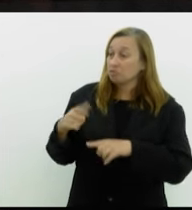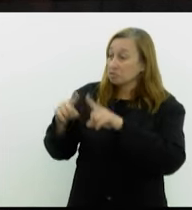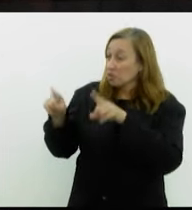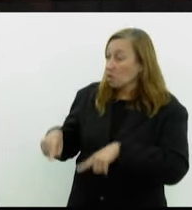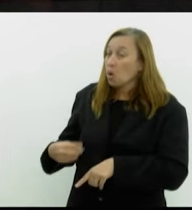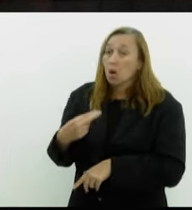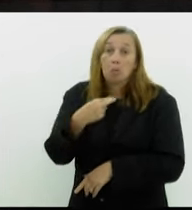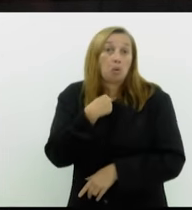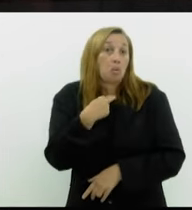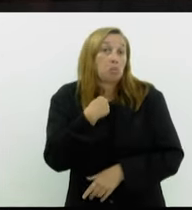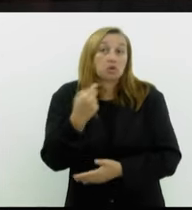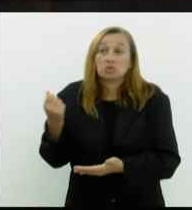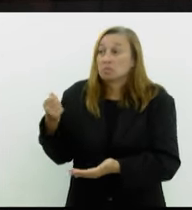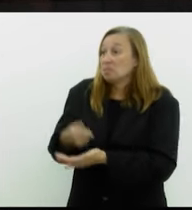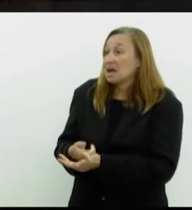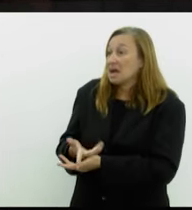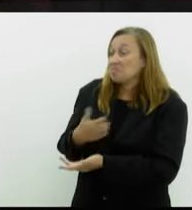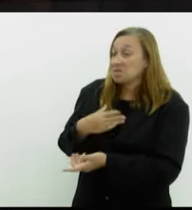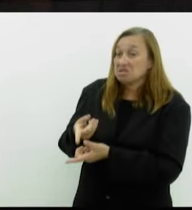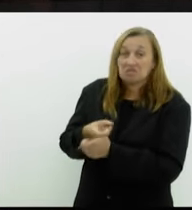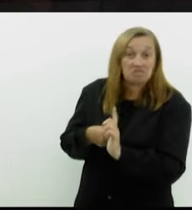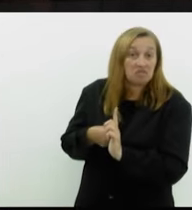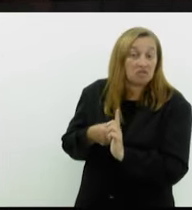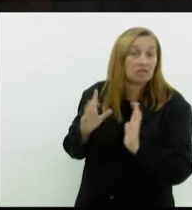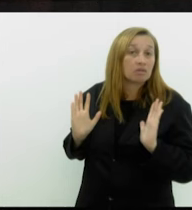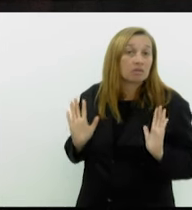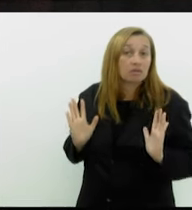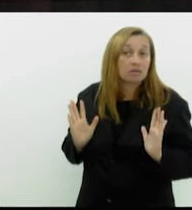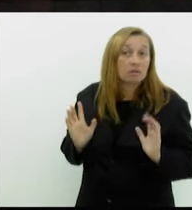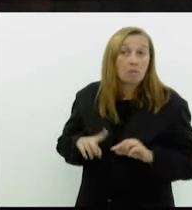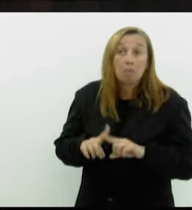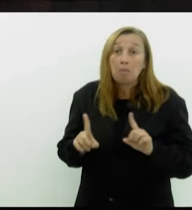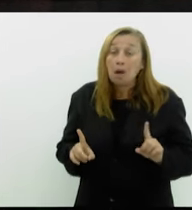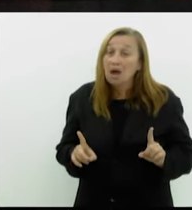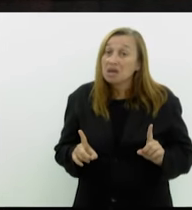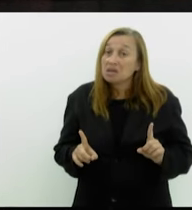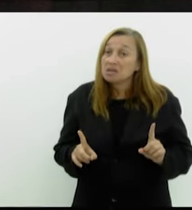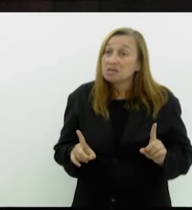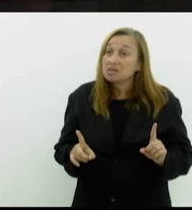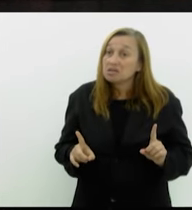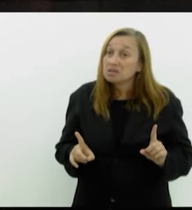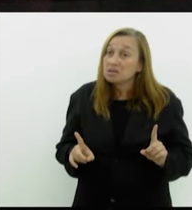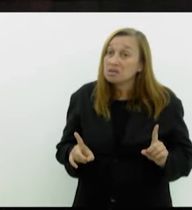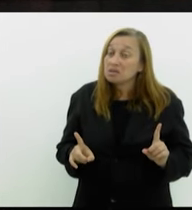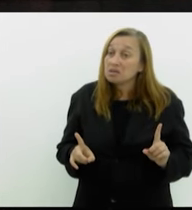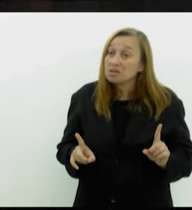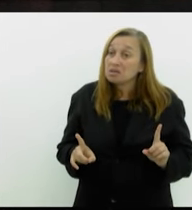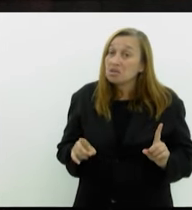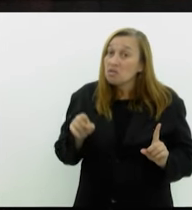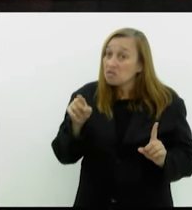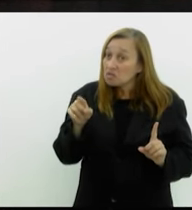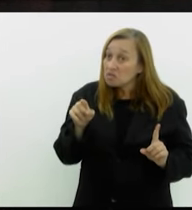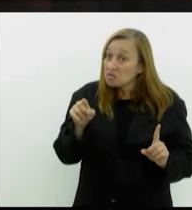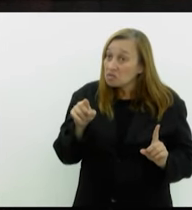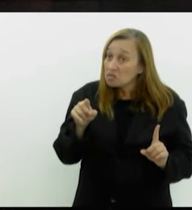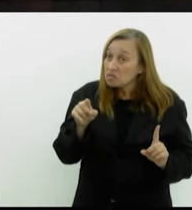não posso pagar o que eu devo, mas, em contrapartida, você tem que